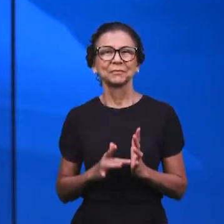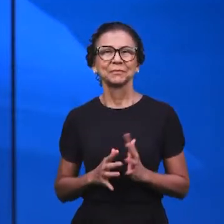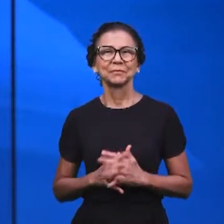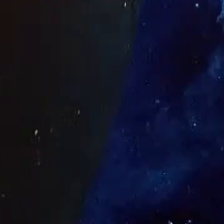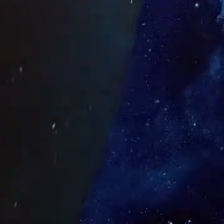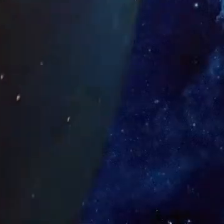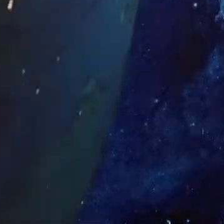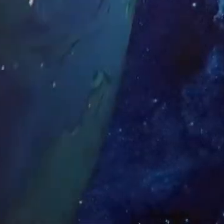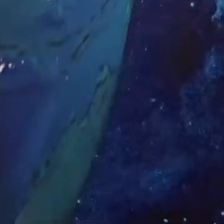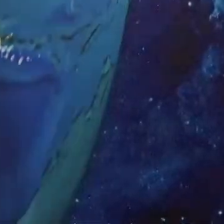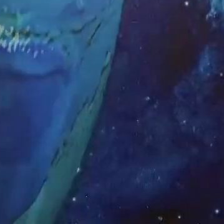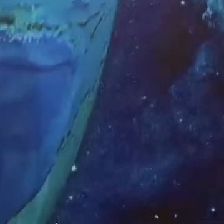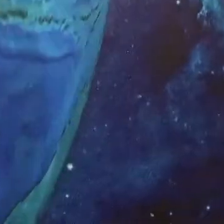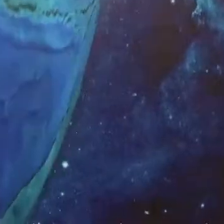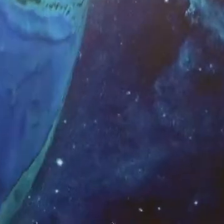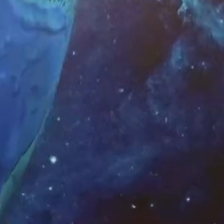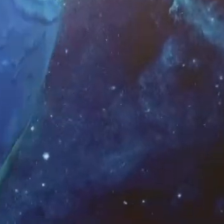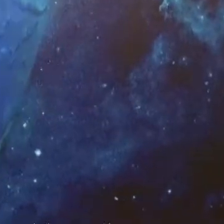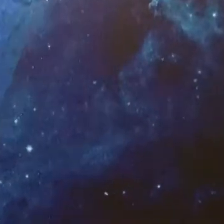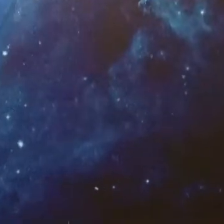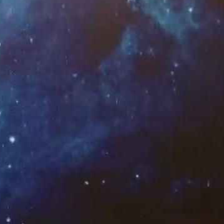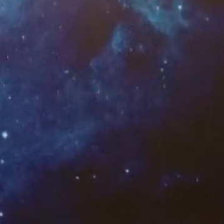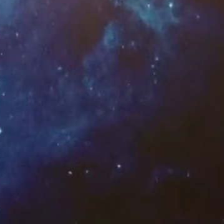Senhor Jesus.